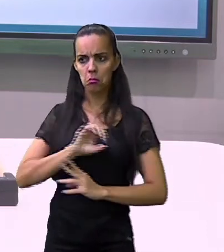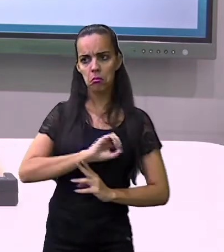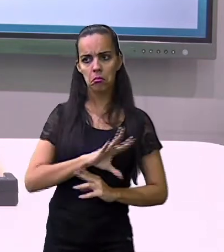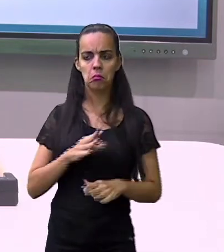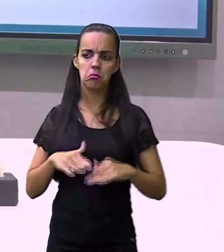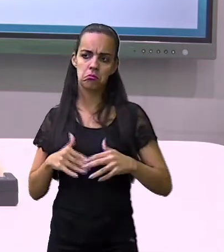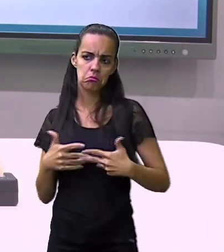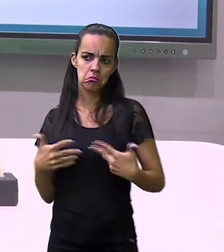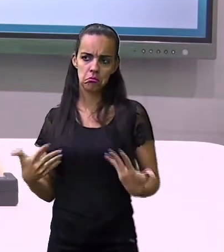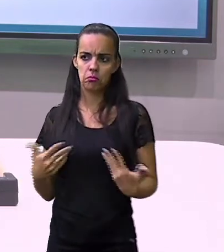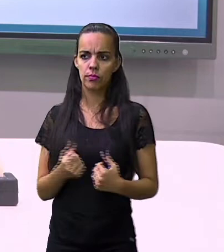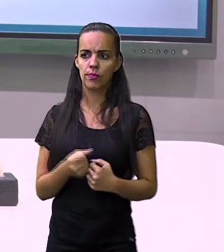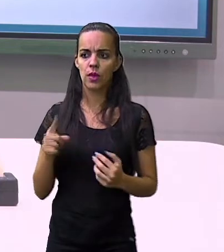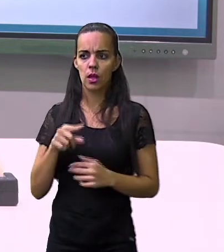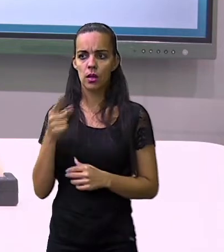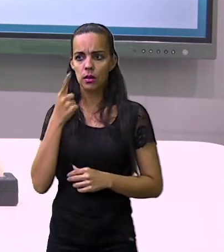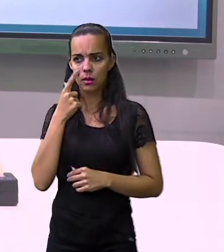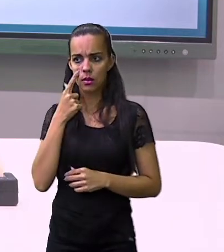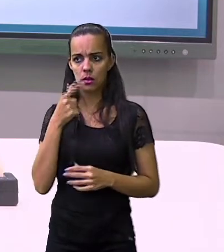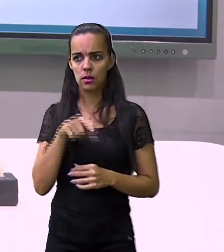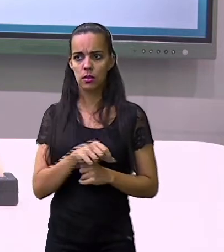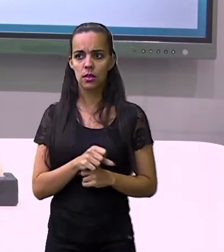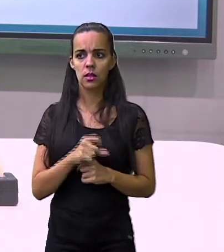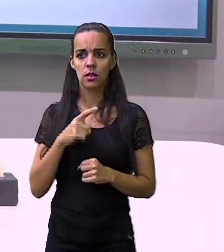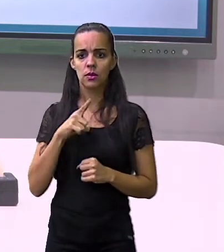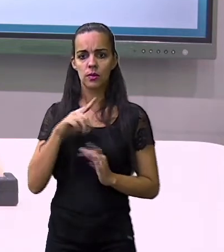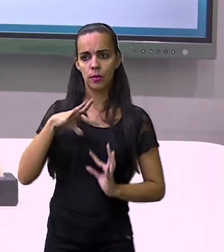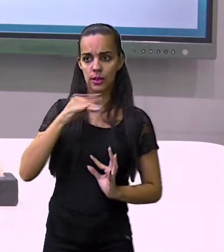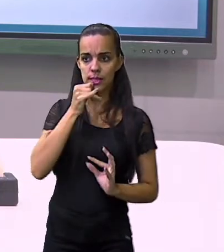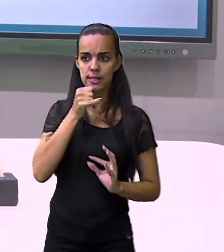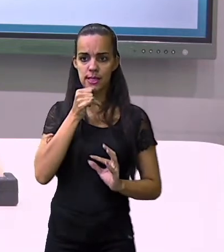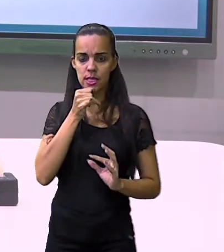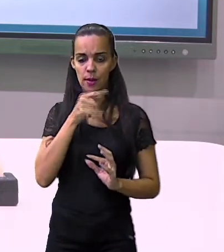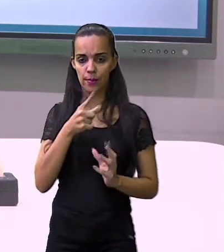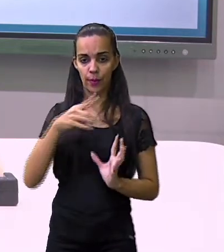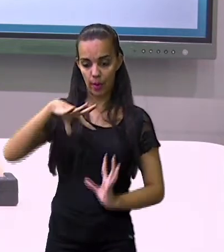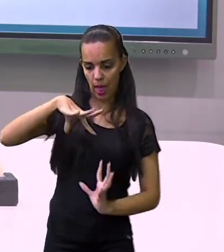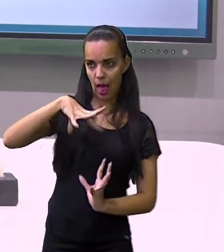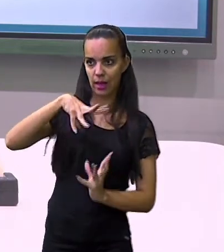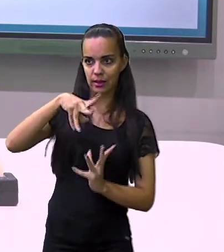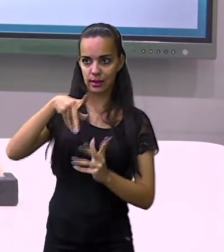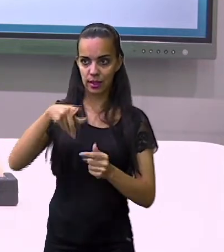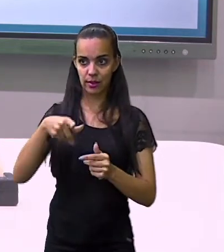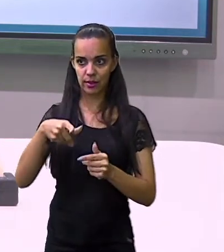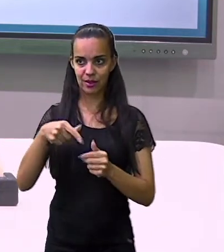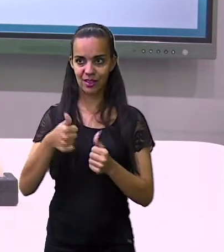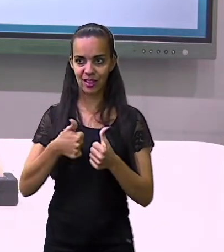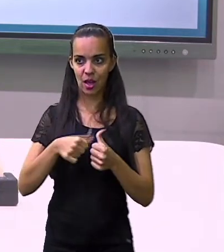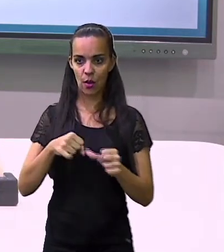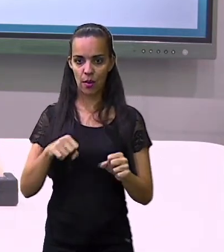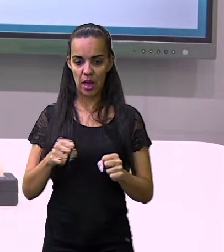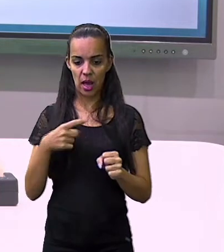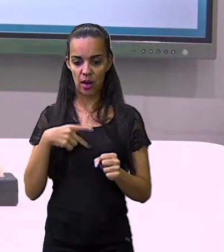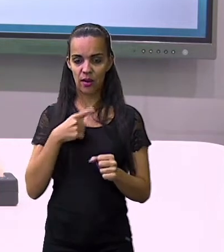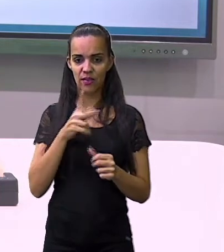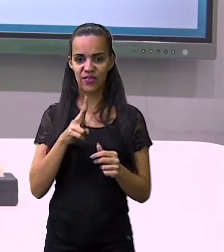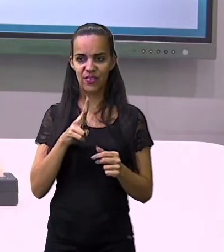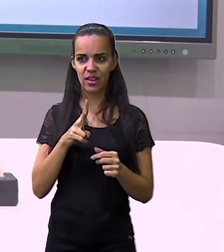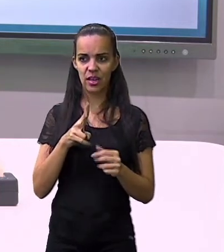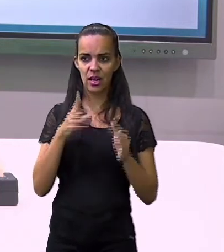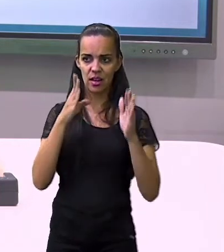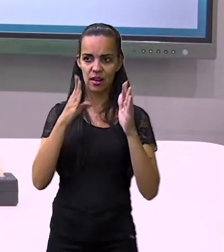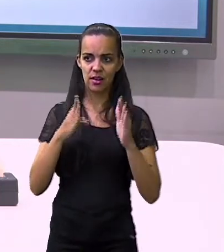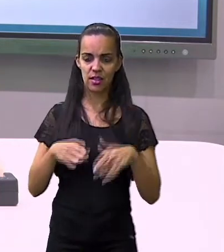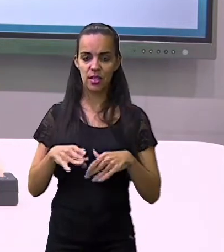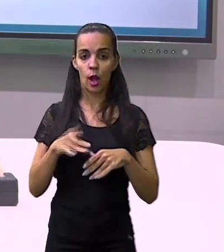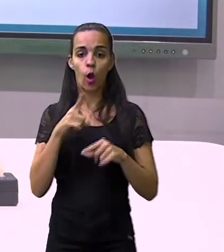nosso ano nós vimos que a Terra ela não fica exatamente em um ângulo vertical? A